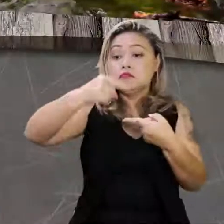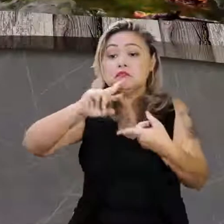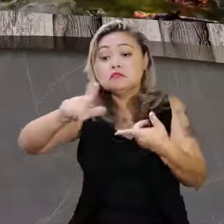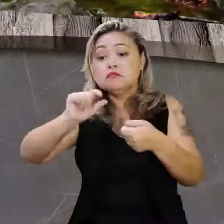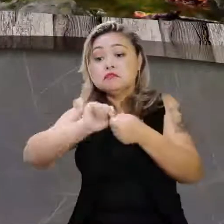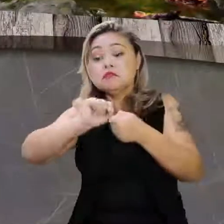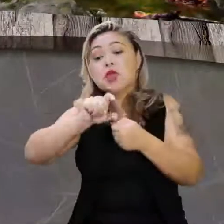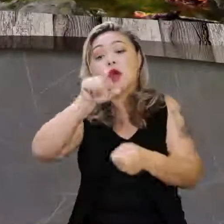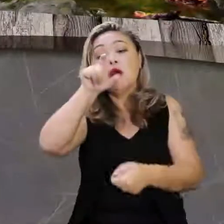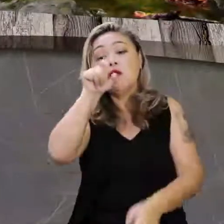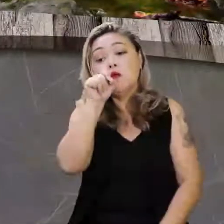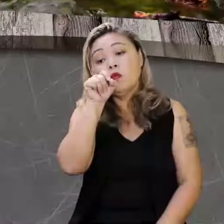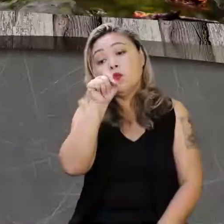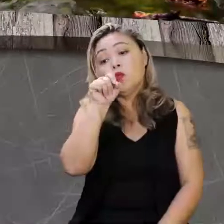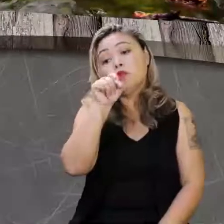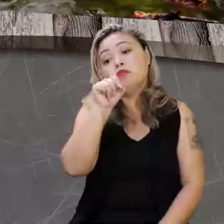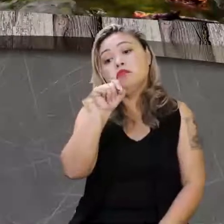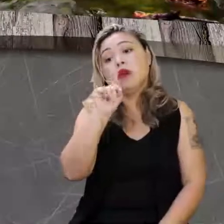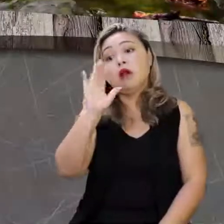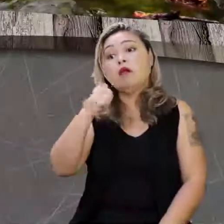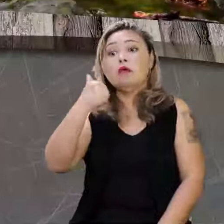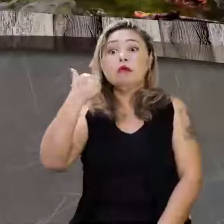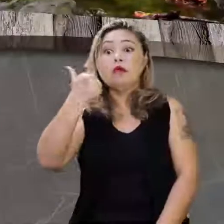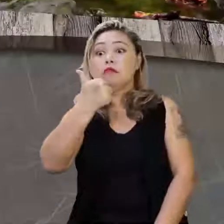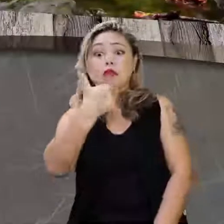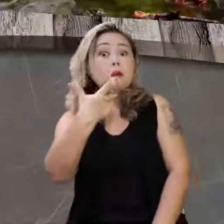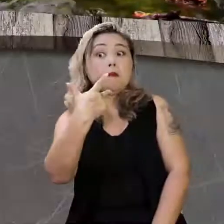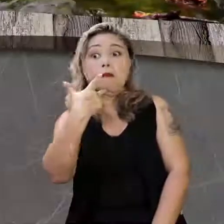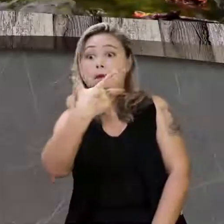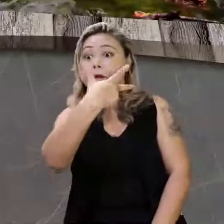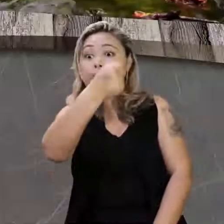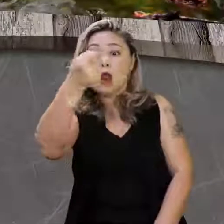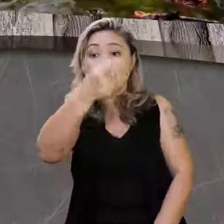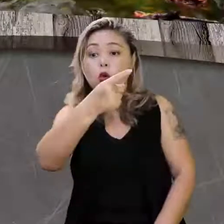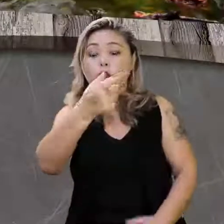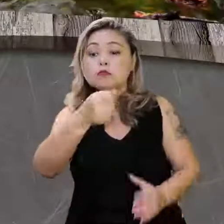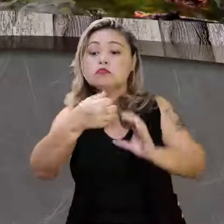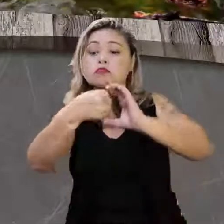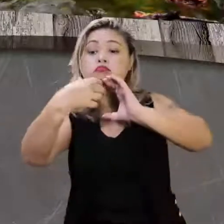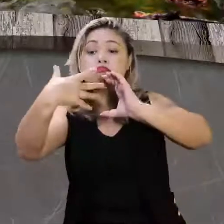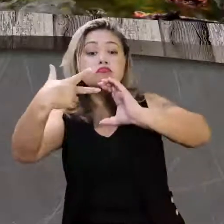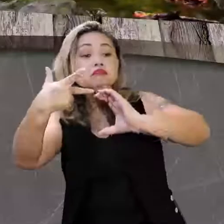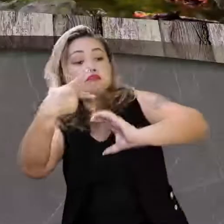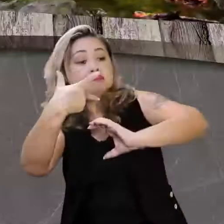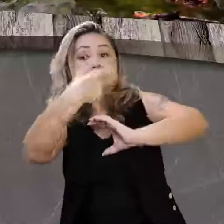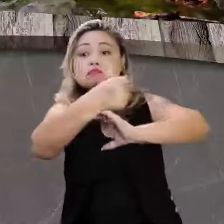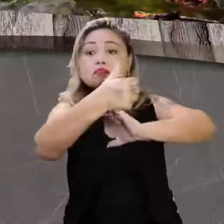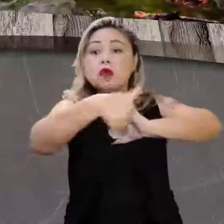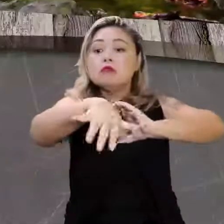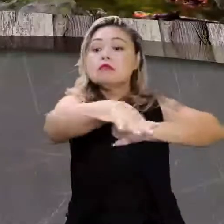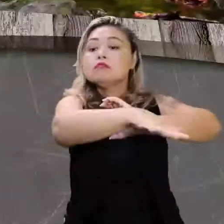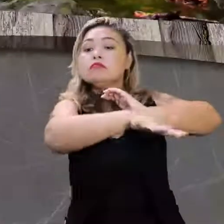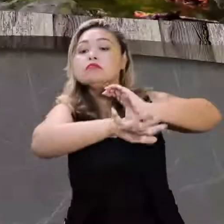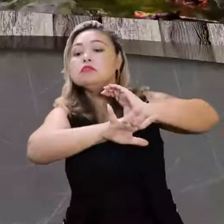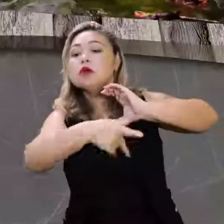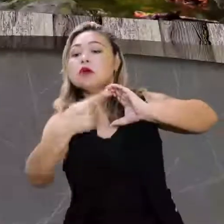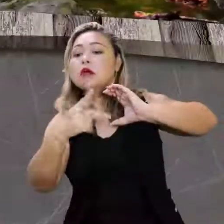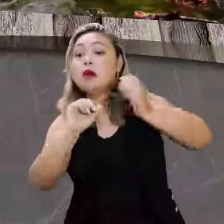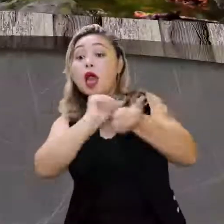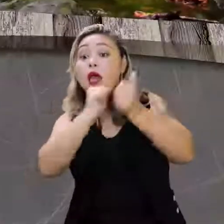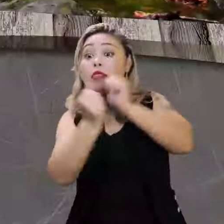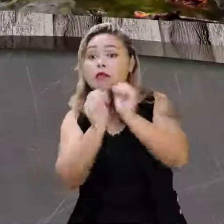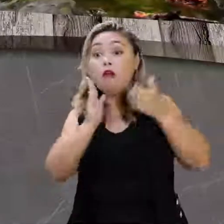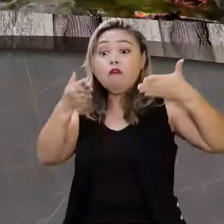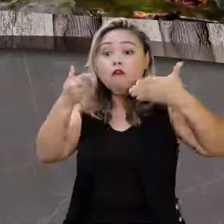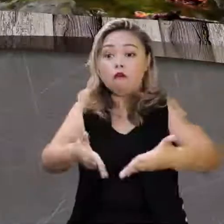essas aves, elas vão se sobressair, vamos dizer assim. Vão ter características que melhor adaptem aqueles frutos,